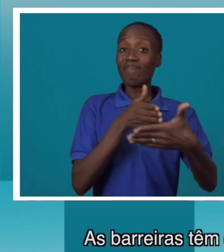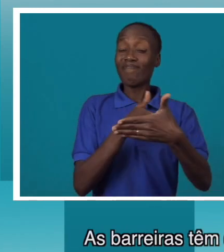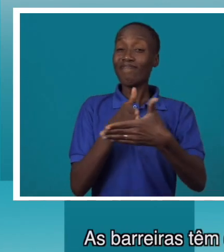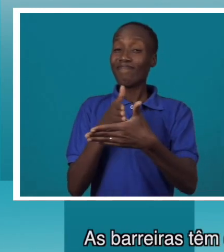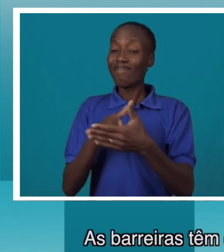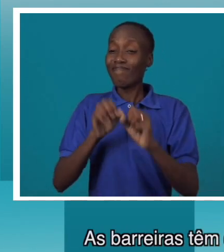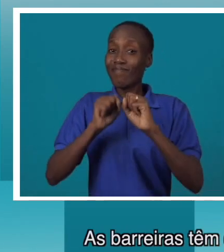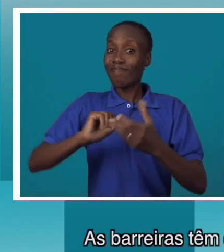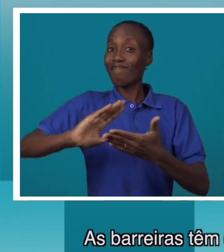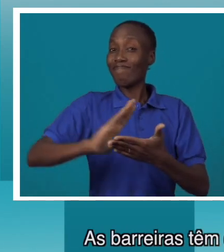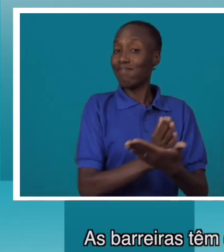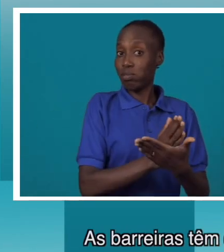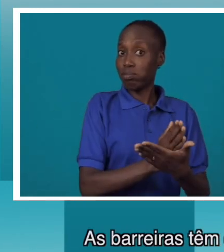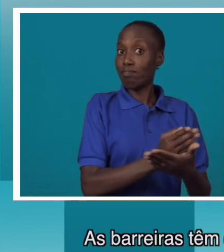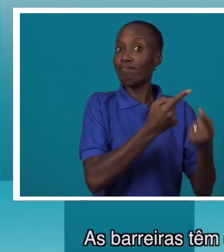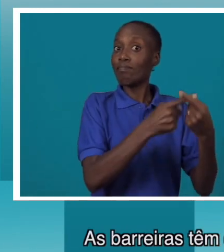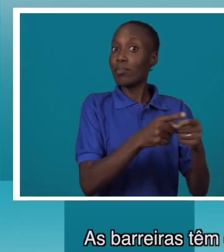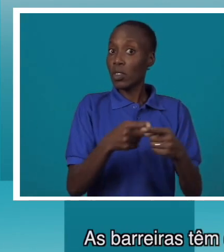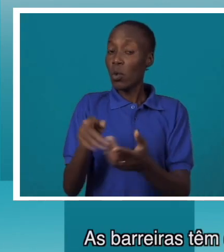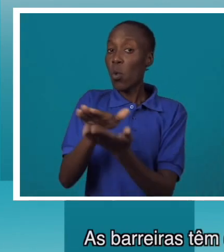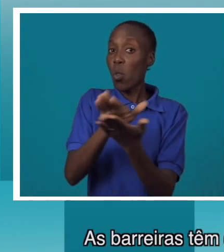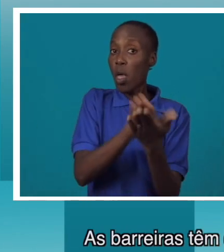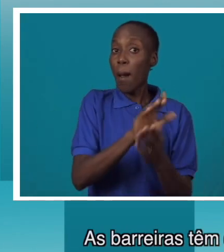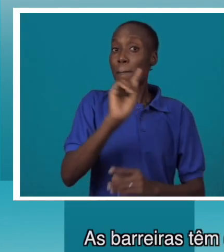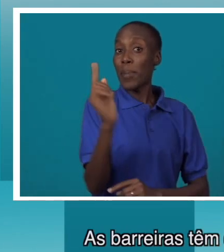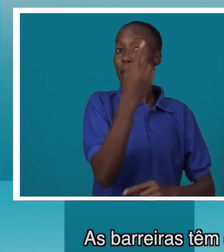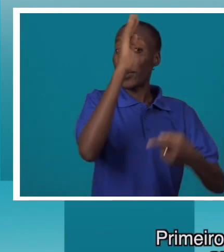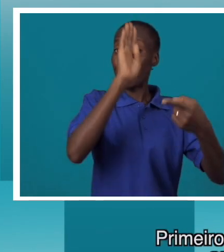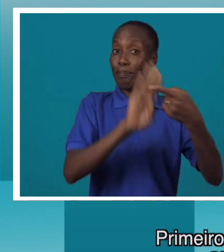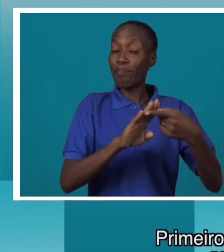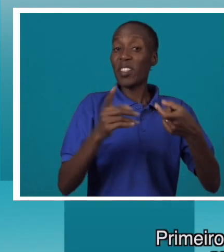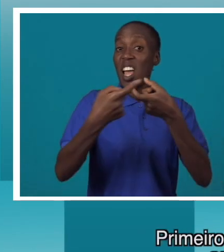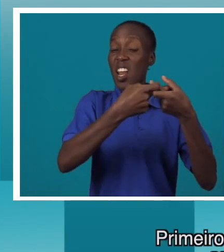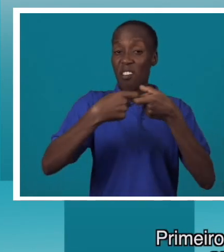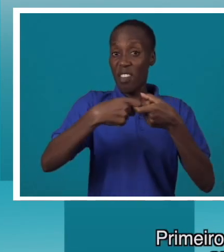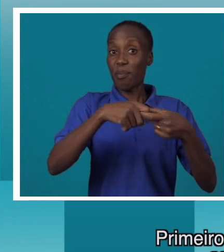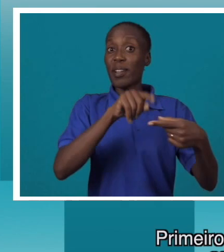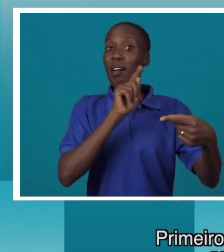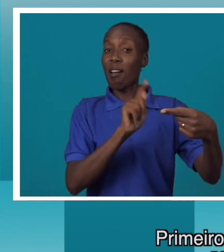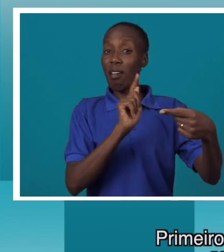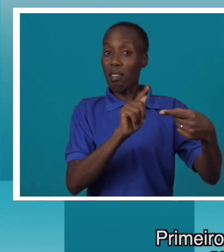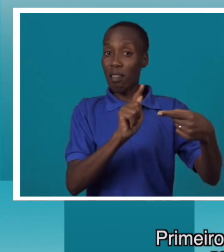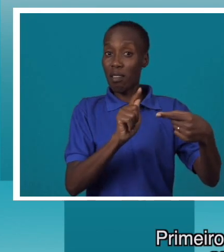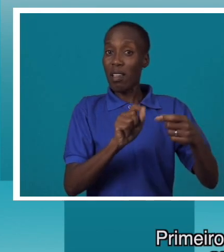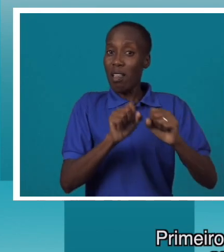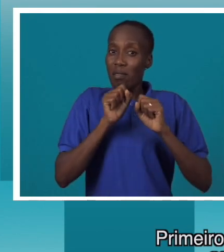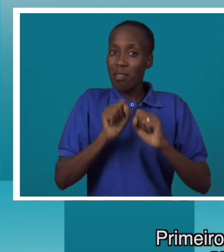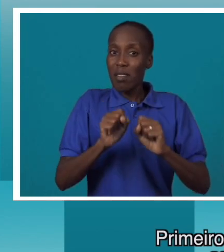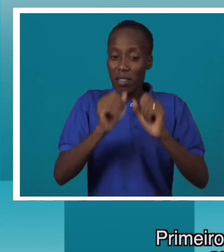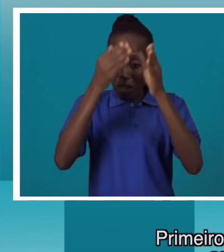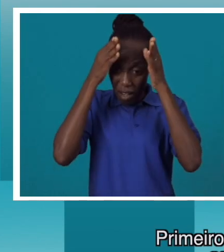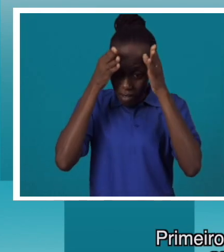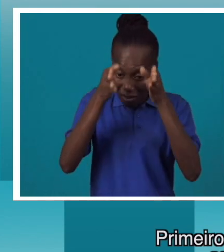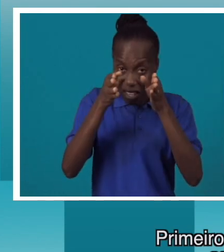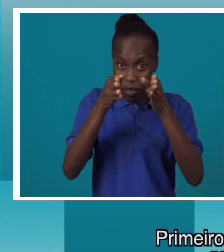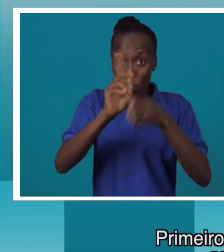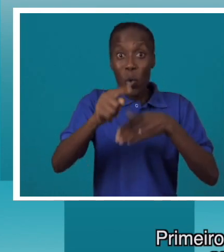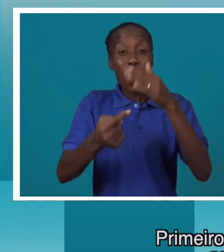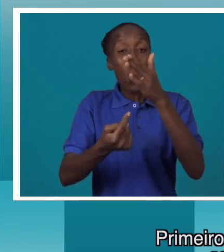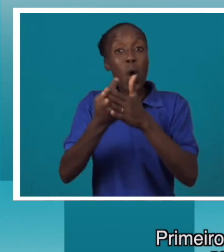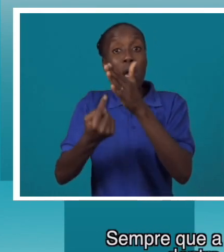As barreiras têm de ser ultrapassadas a vários níveis. Primeiro dentro da família é preciso estar atento aos